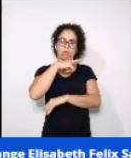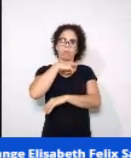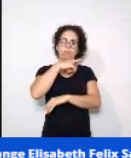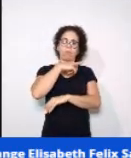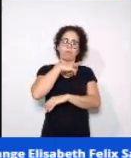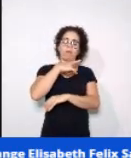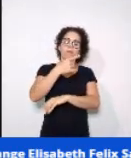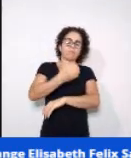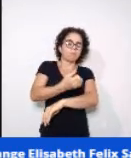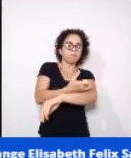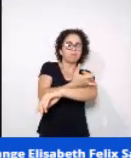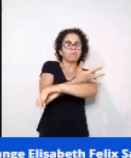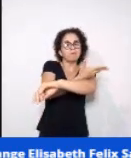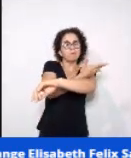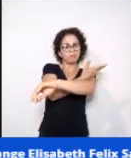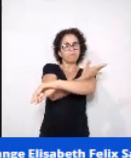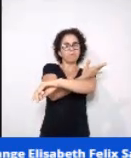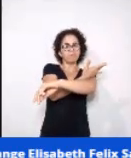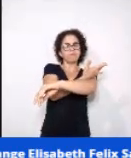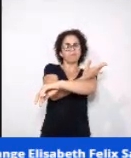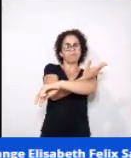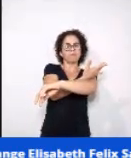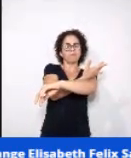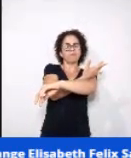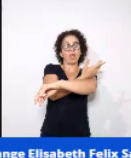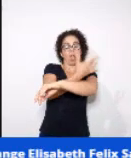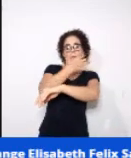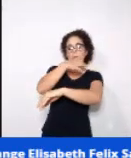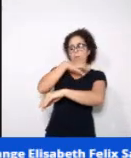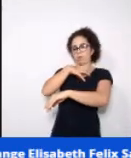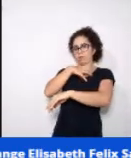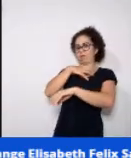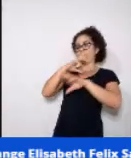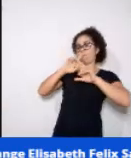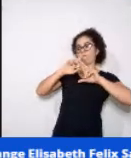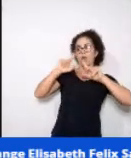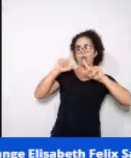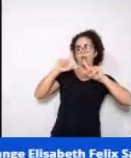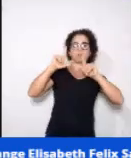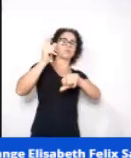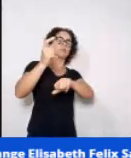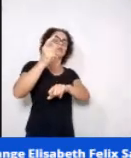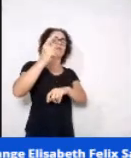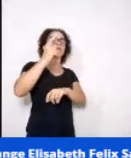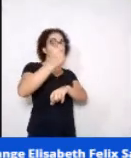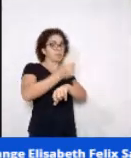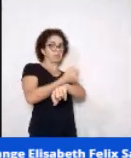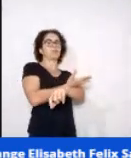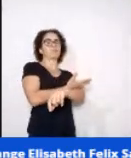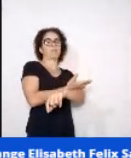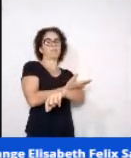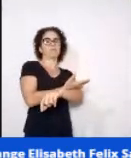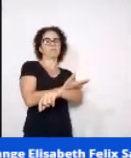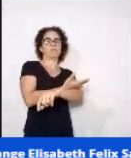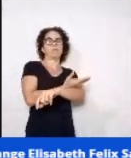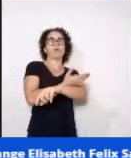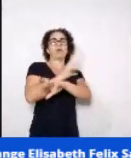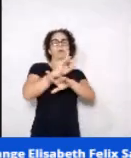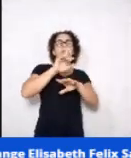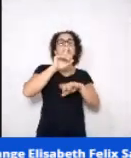sentimento. Emoção é uma coisa, sentimento é outra, tá? Então, o meu corpo vai fazer uma